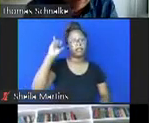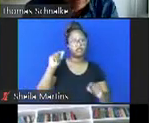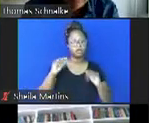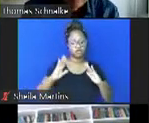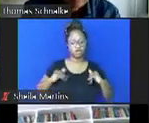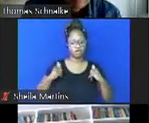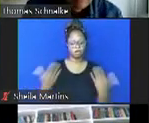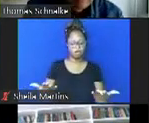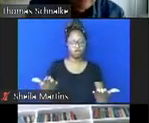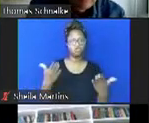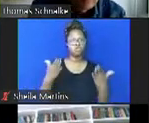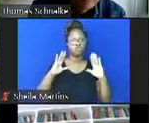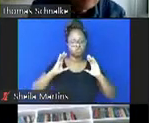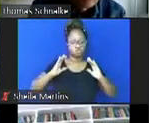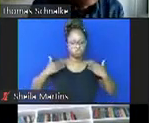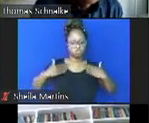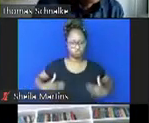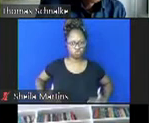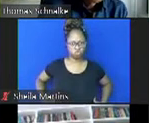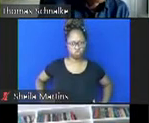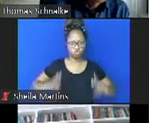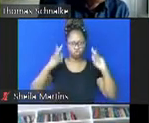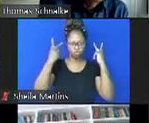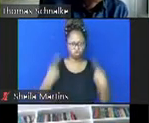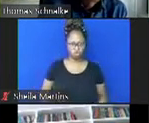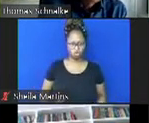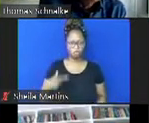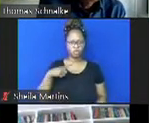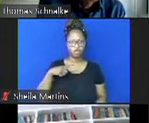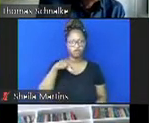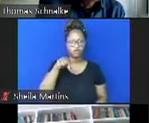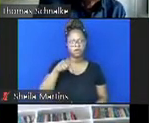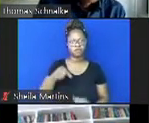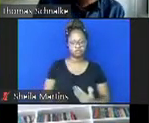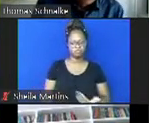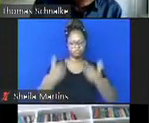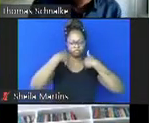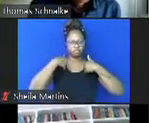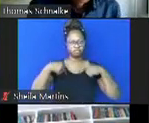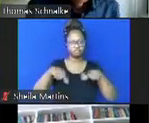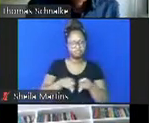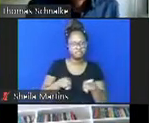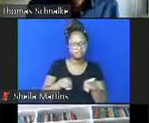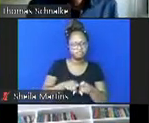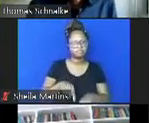corpo humano a partir do que está contido no interior dele.